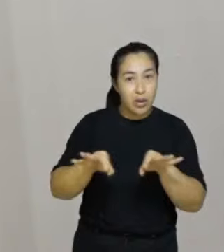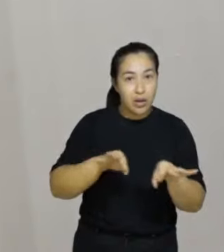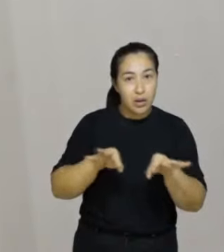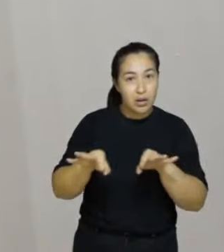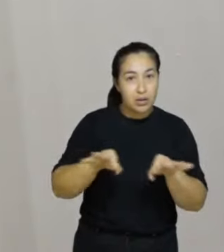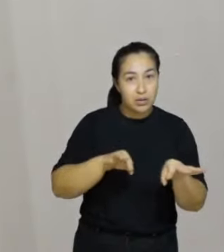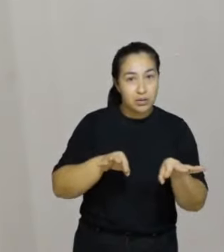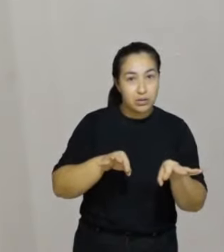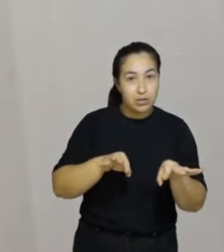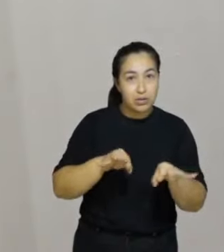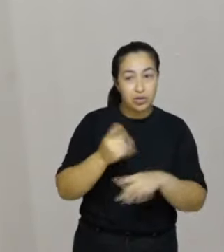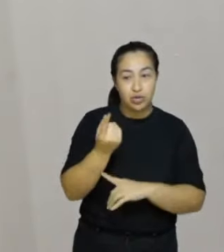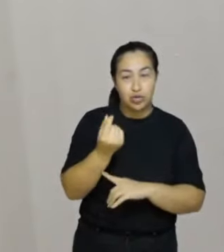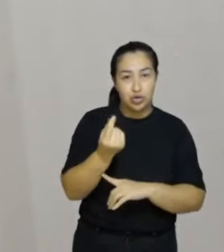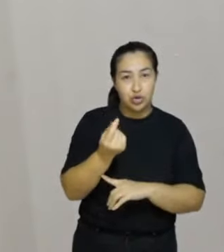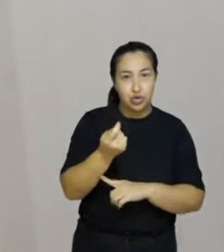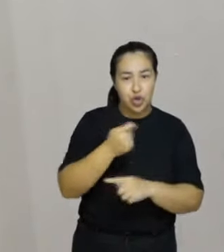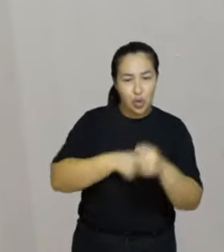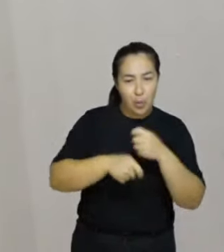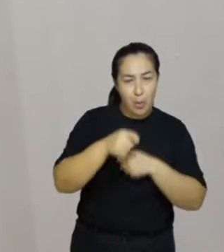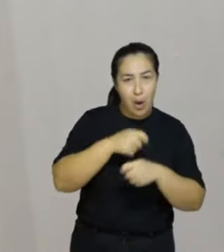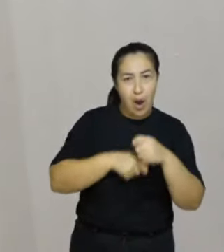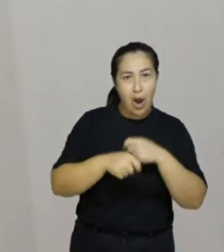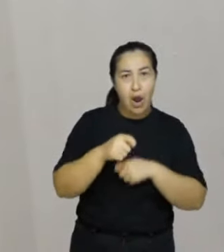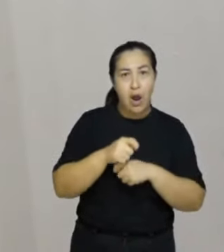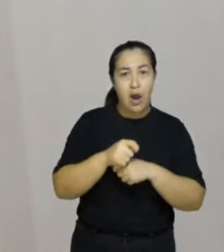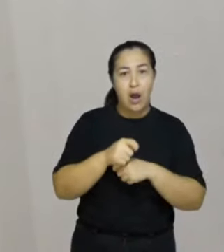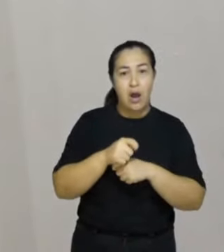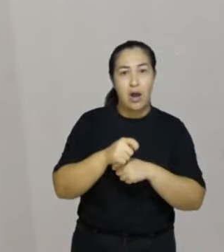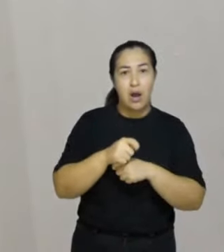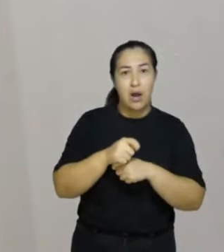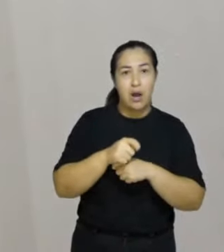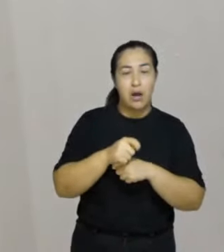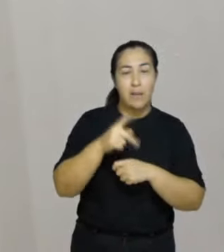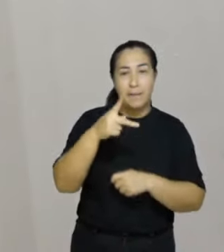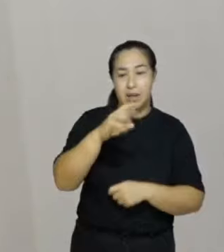PCC através da empresa de ônibus UPBus.